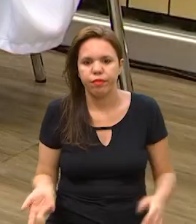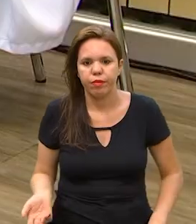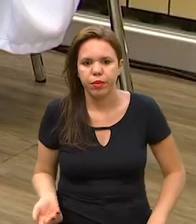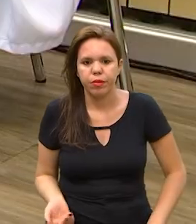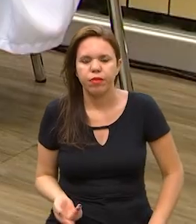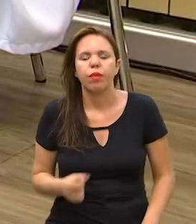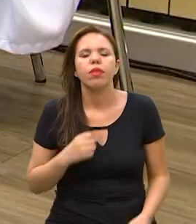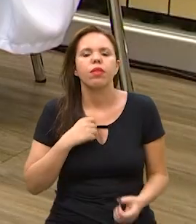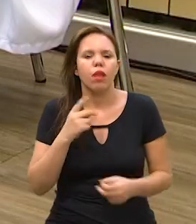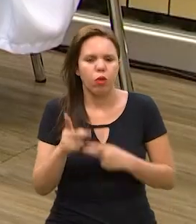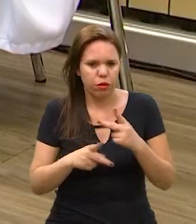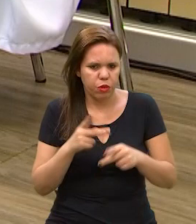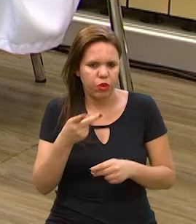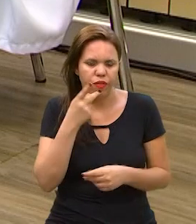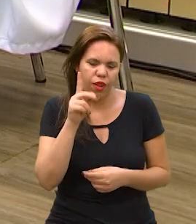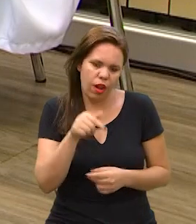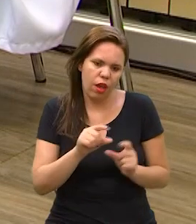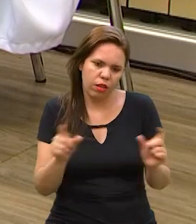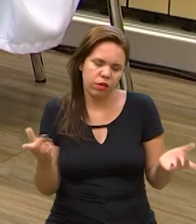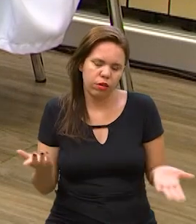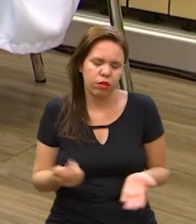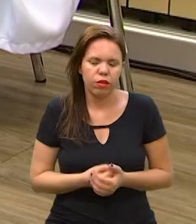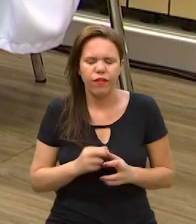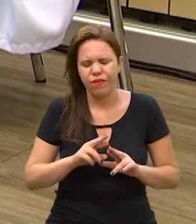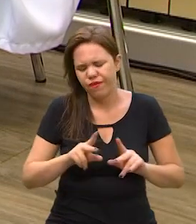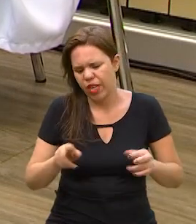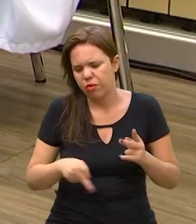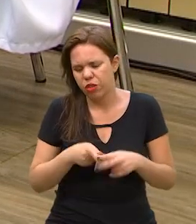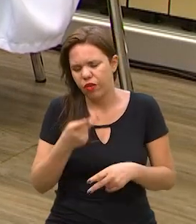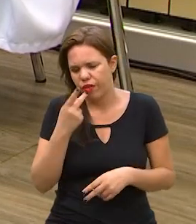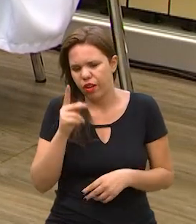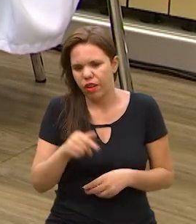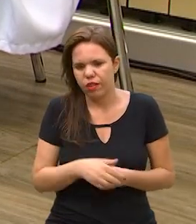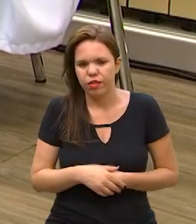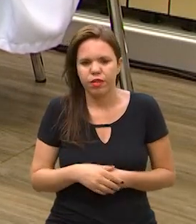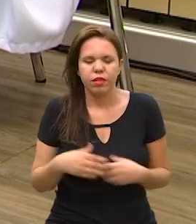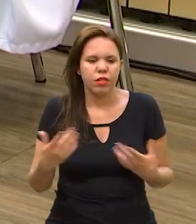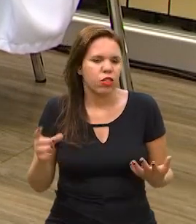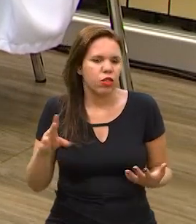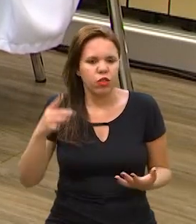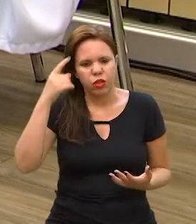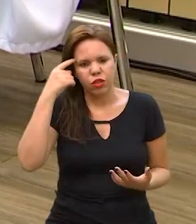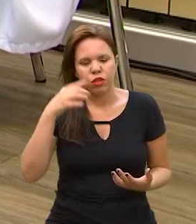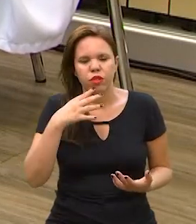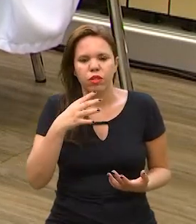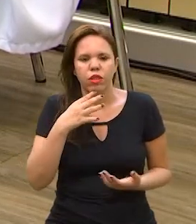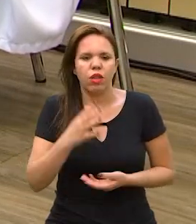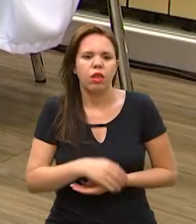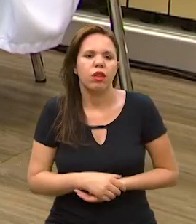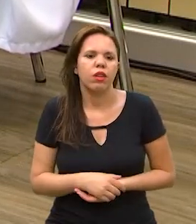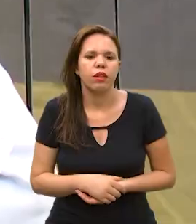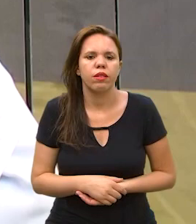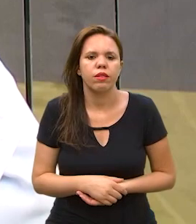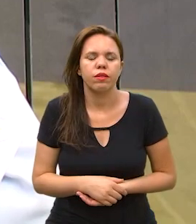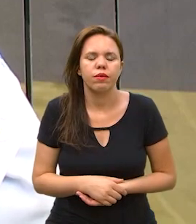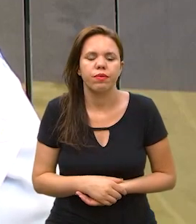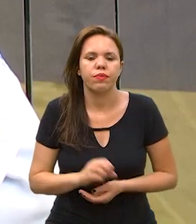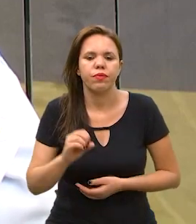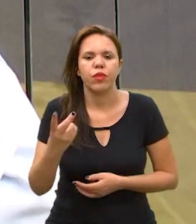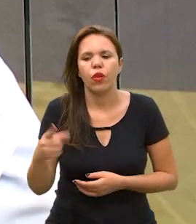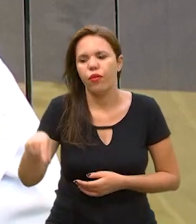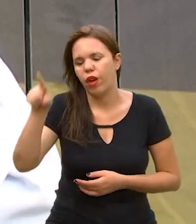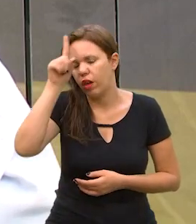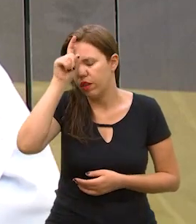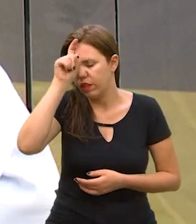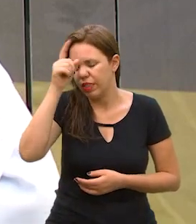Tem pessoas que têm esse pensamento. Várias, né? Então não sou eu somente que conheço. Várias. Ou então vai no